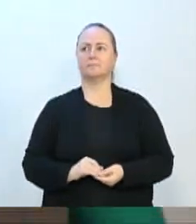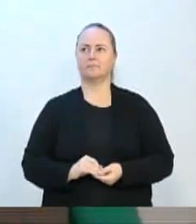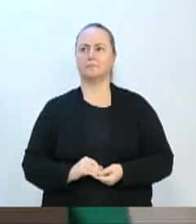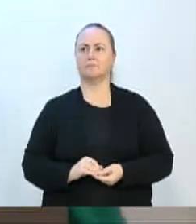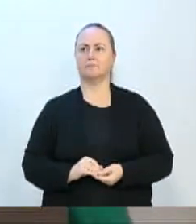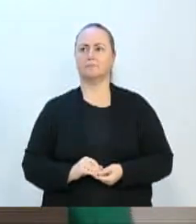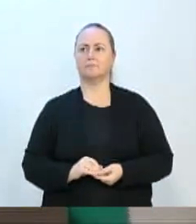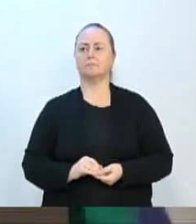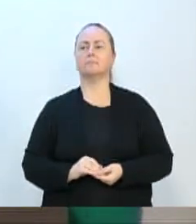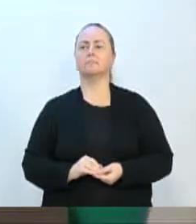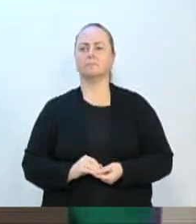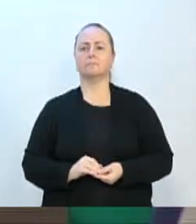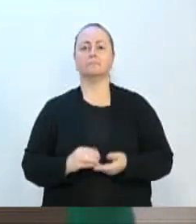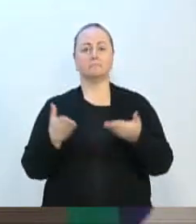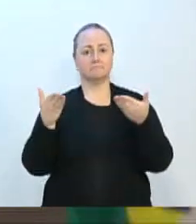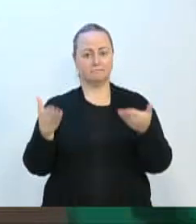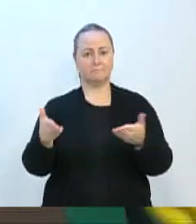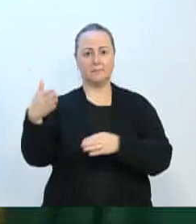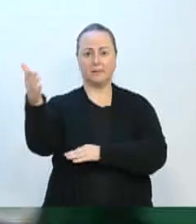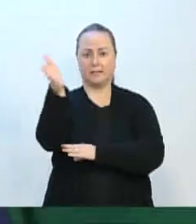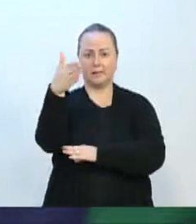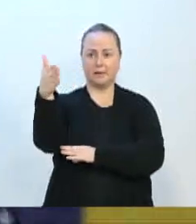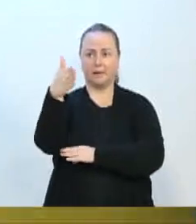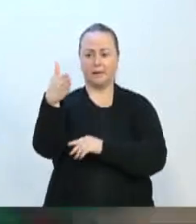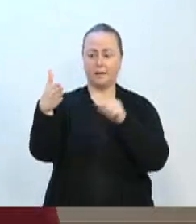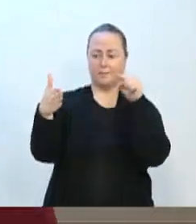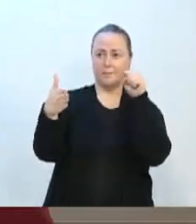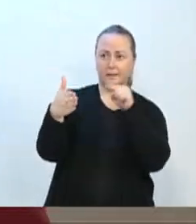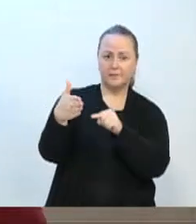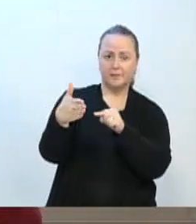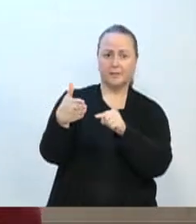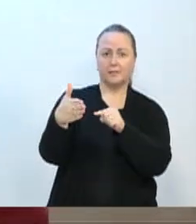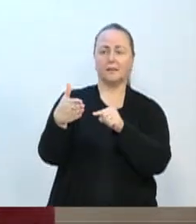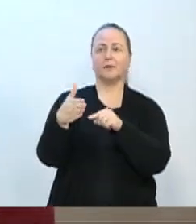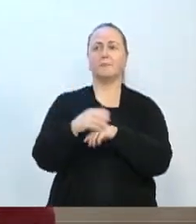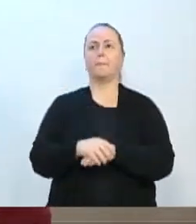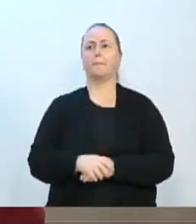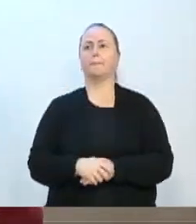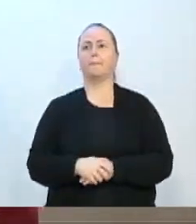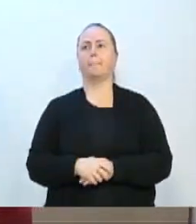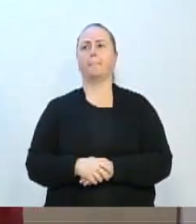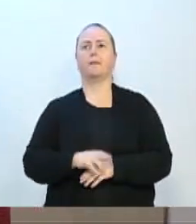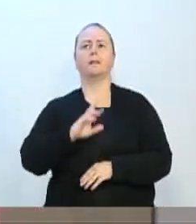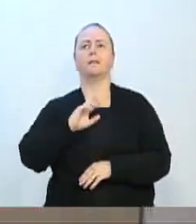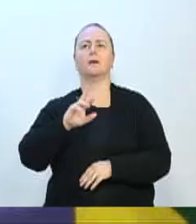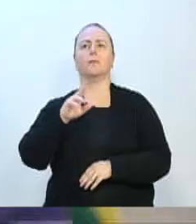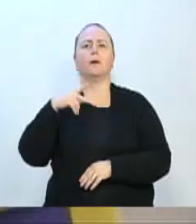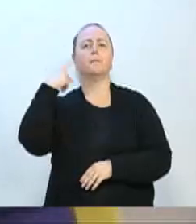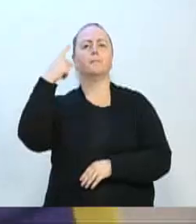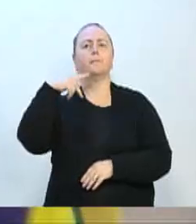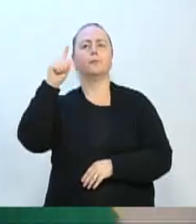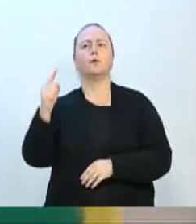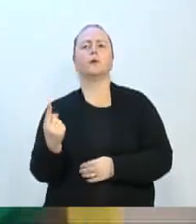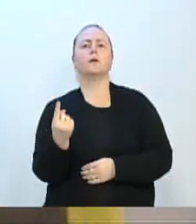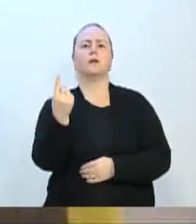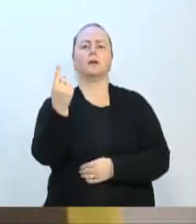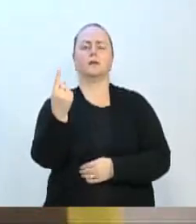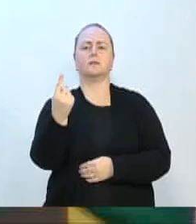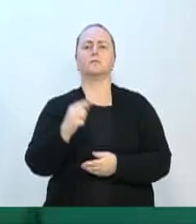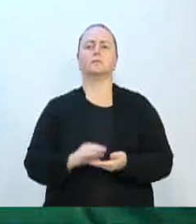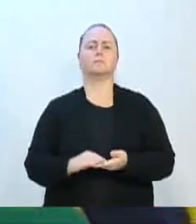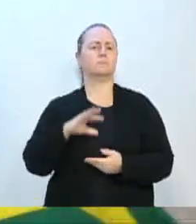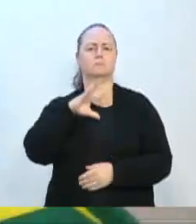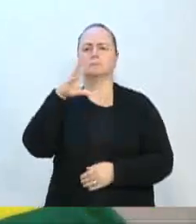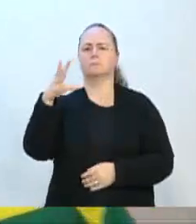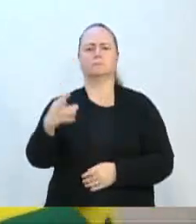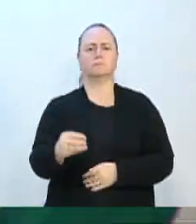essa bandeira aqui ó ela não é de um político não é de um político ela é